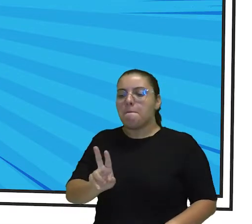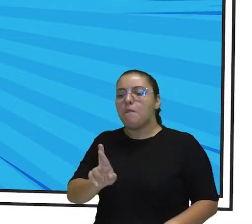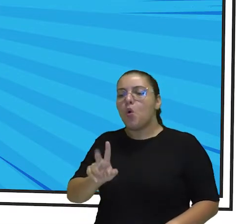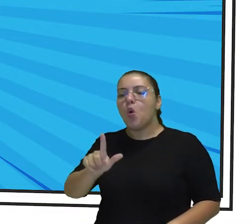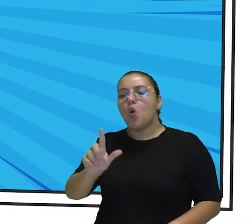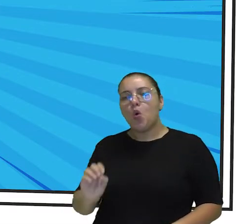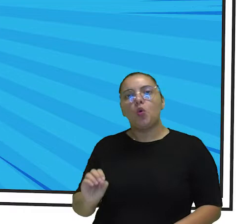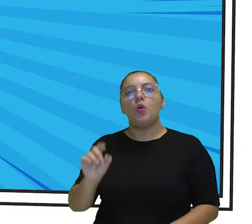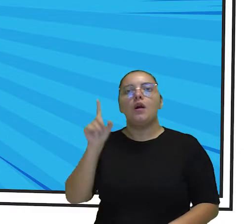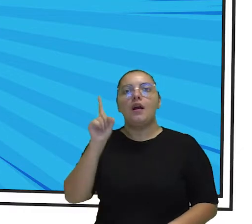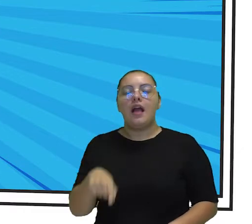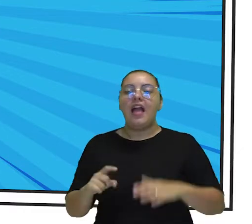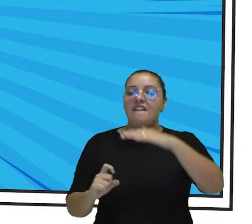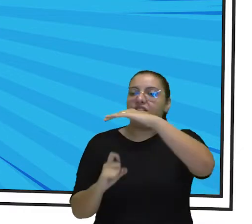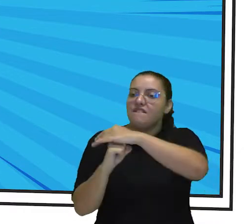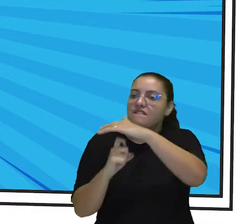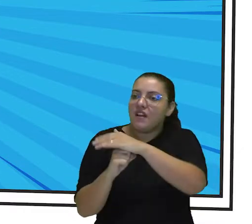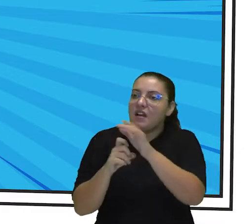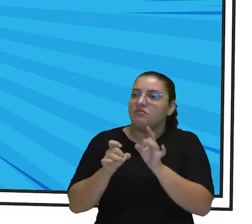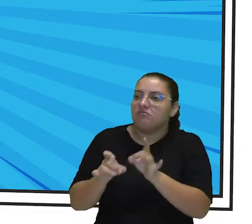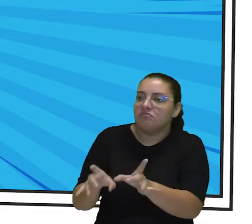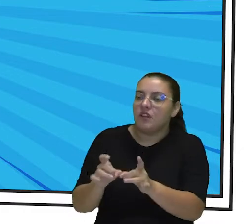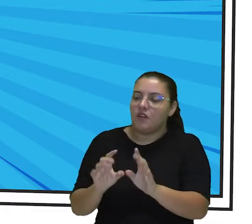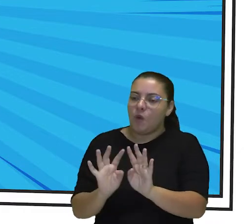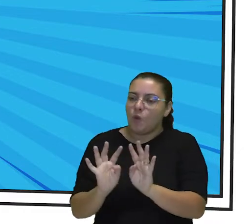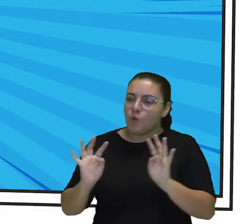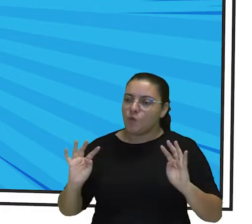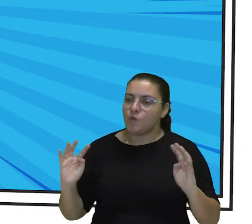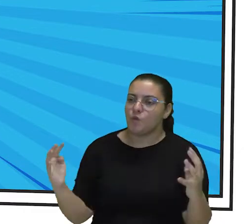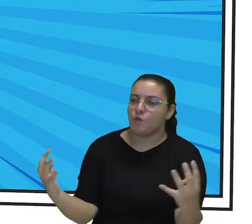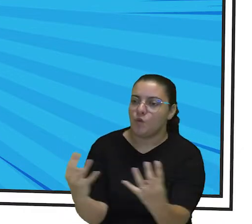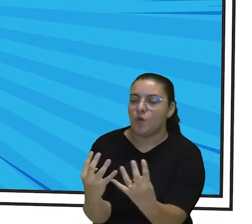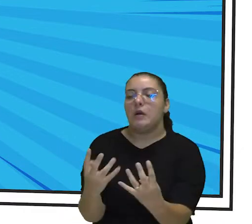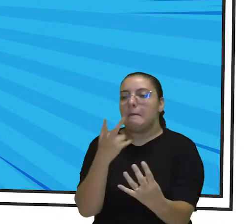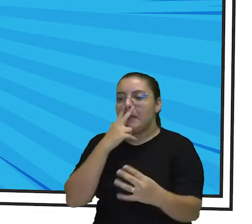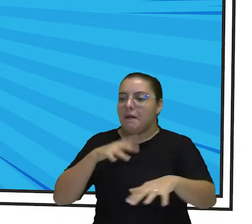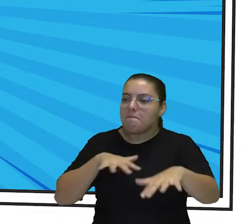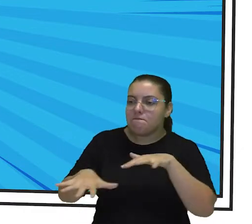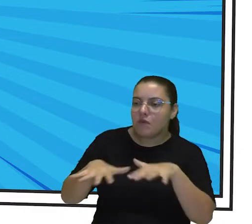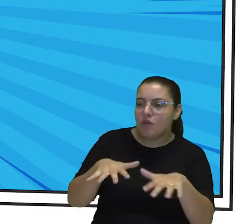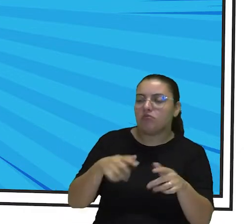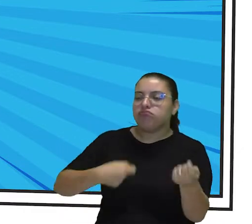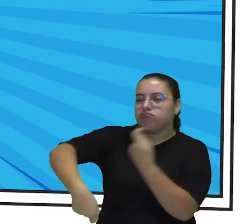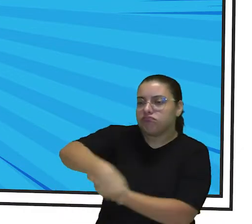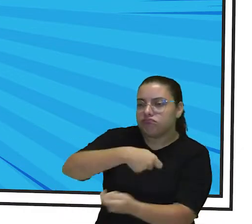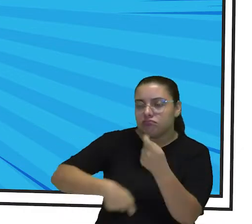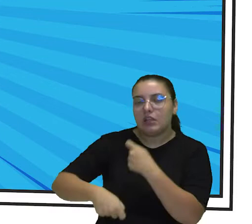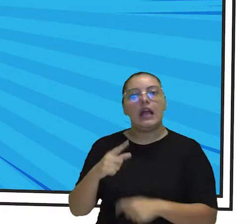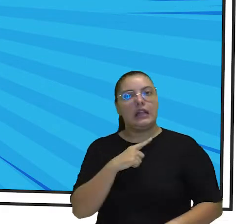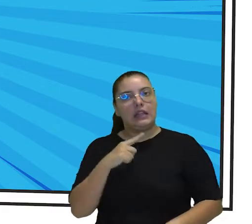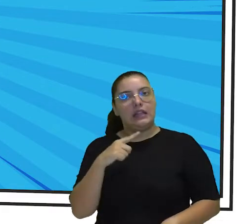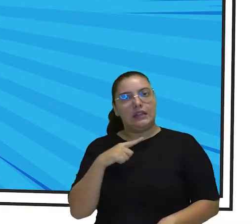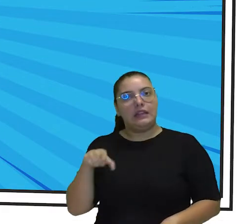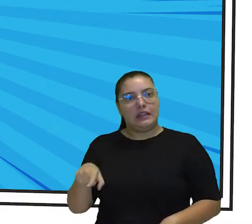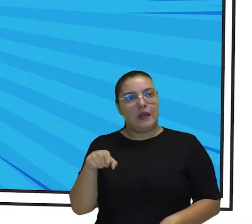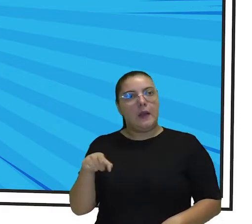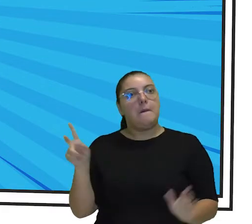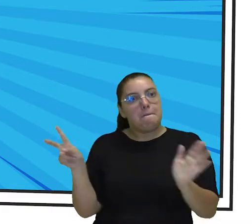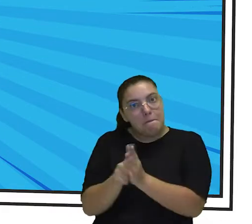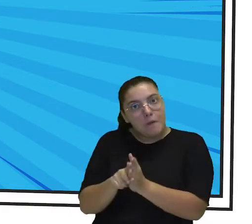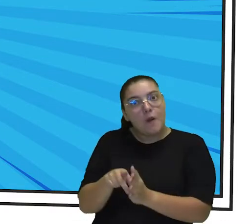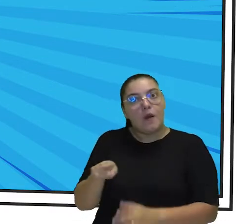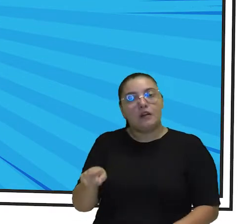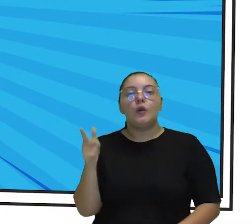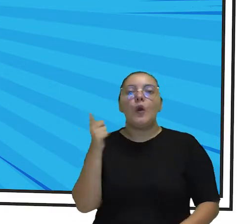uma feira cercada, um lugar que se movimenta mercadorias e que tem esse cercamento, por quê?